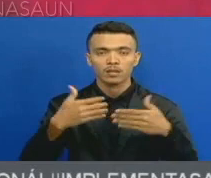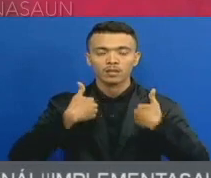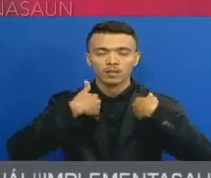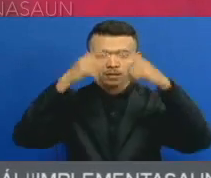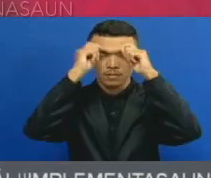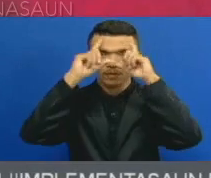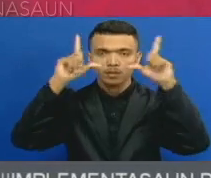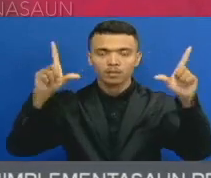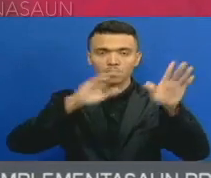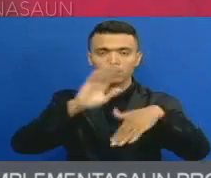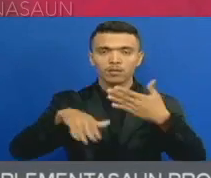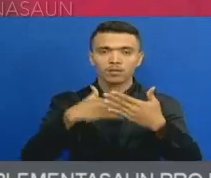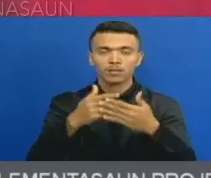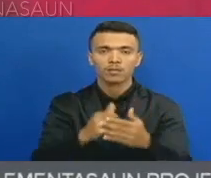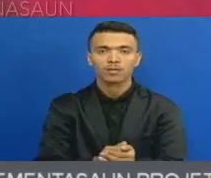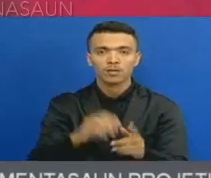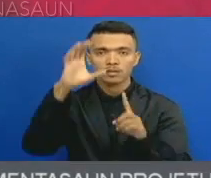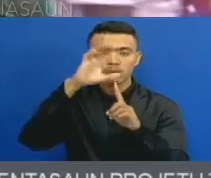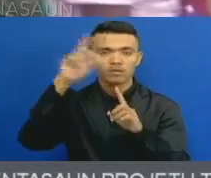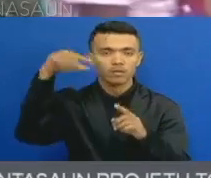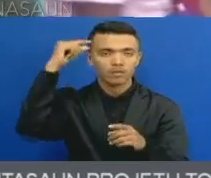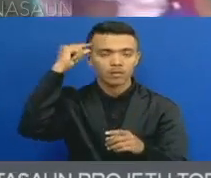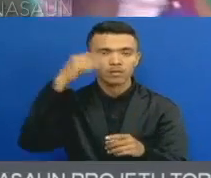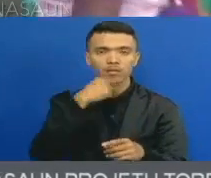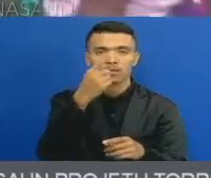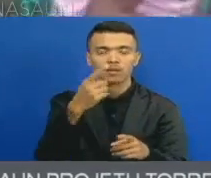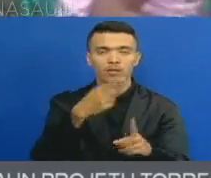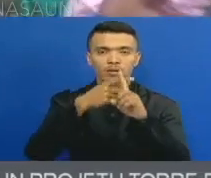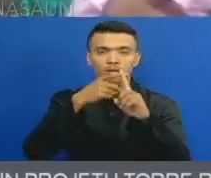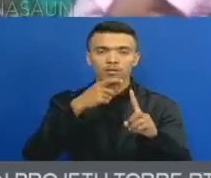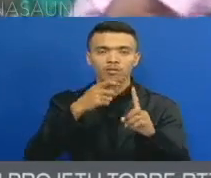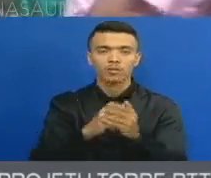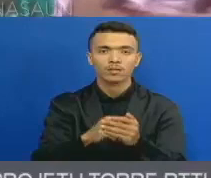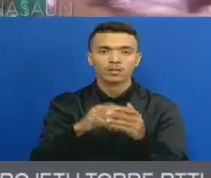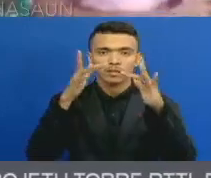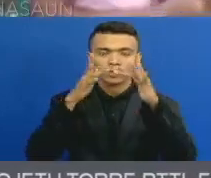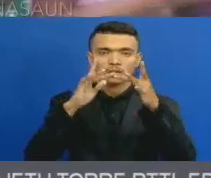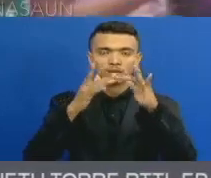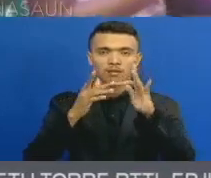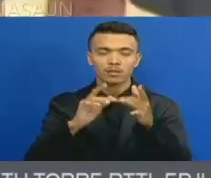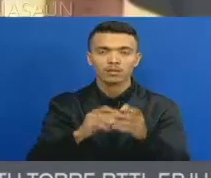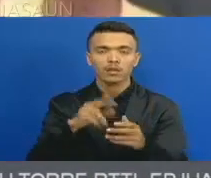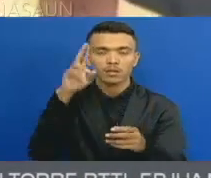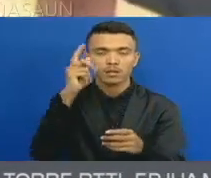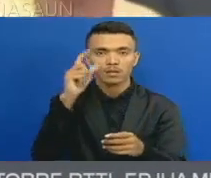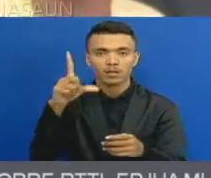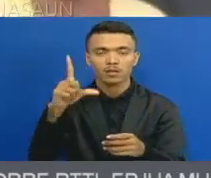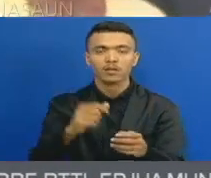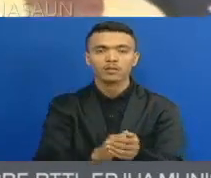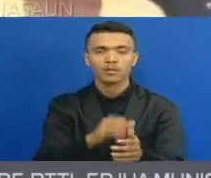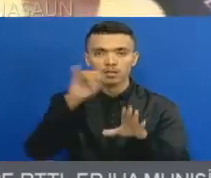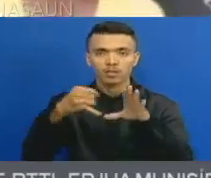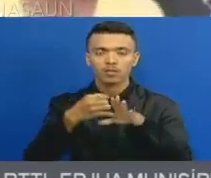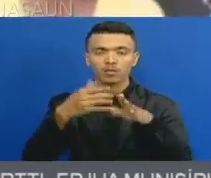território tomado. CEF Governo ne acrescenta. Lihusi sistema de digitalização, RTTLP se cobre